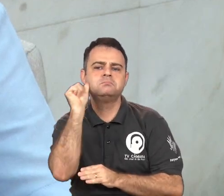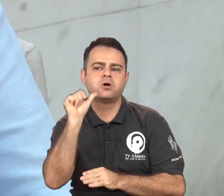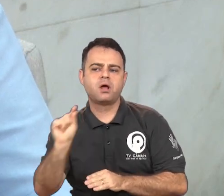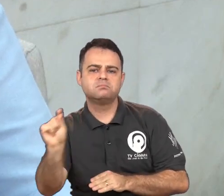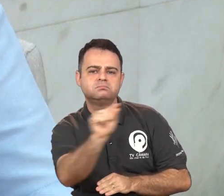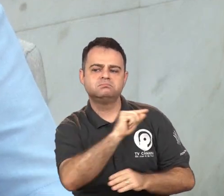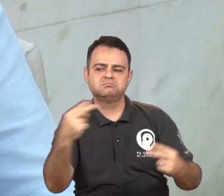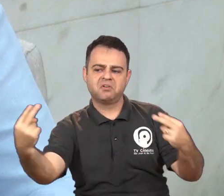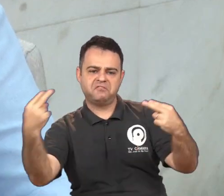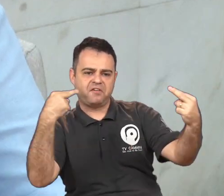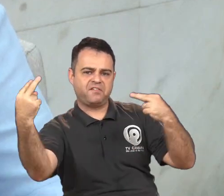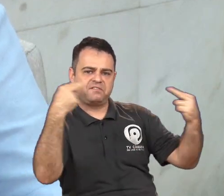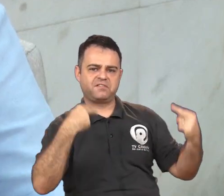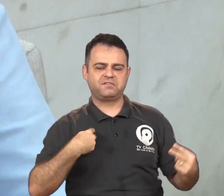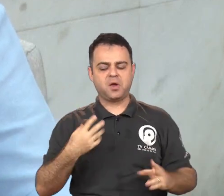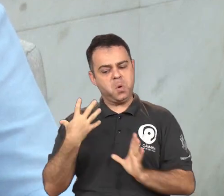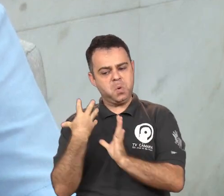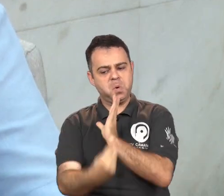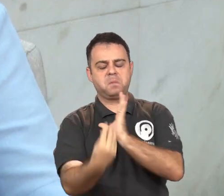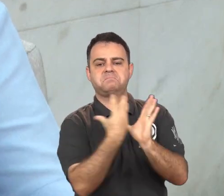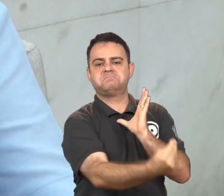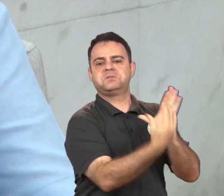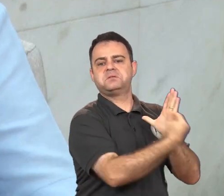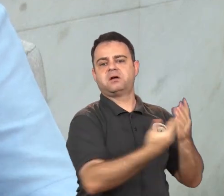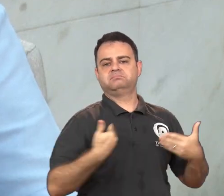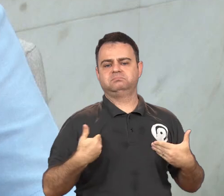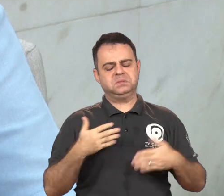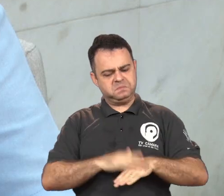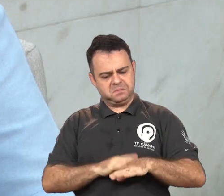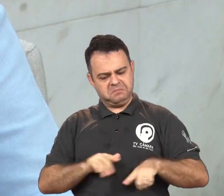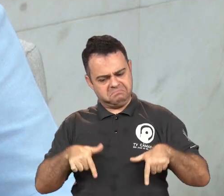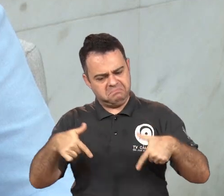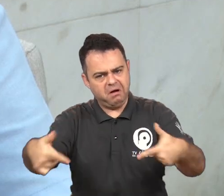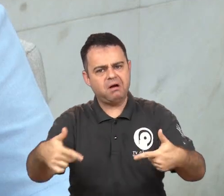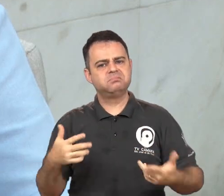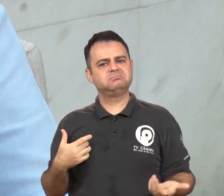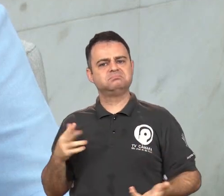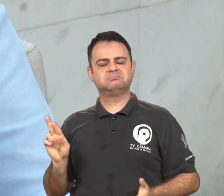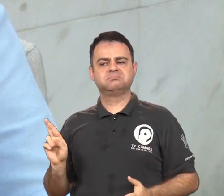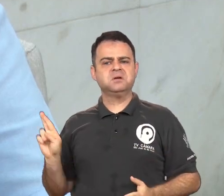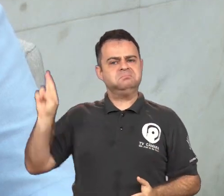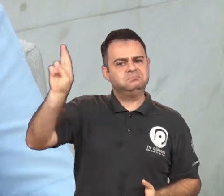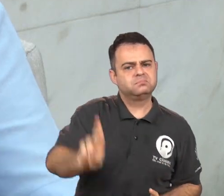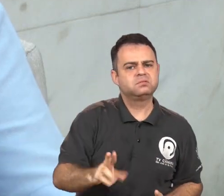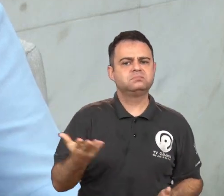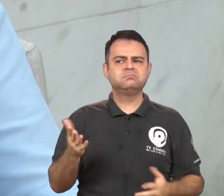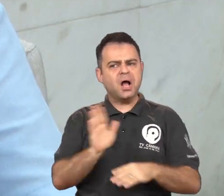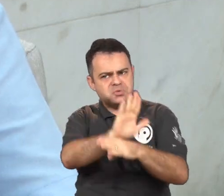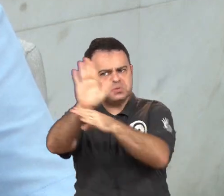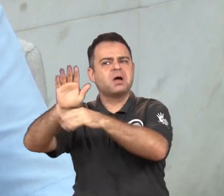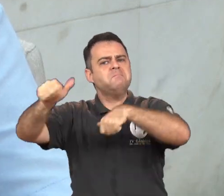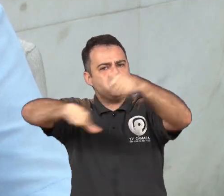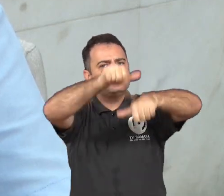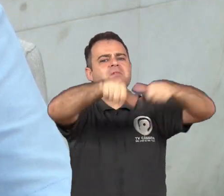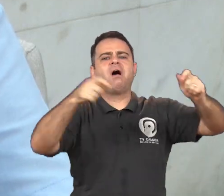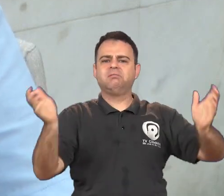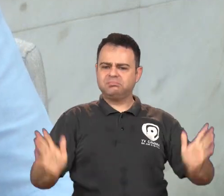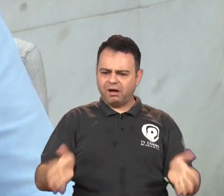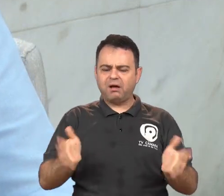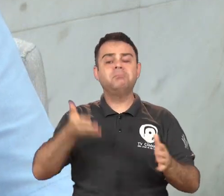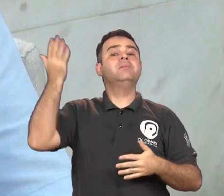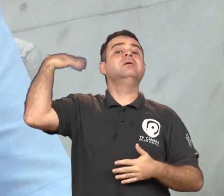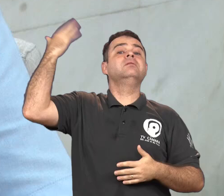os trabalhadores da nossa luta, da nossa representação, que a gente pode mudar. Você vê, eu sou funcionária